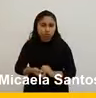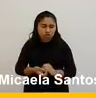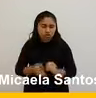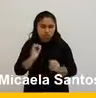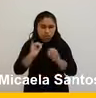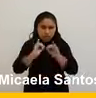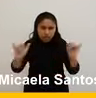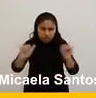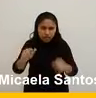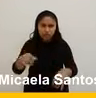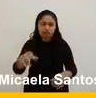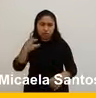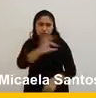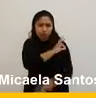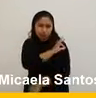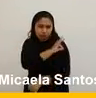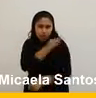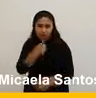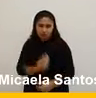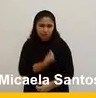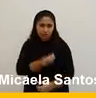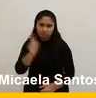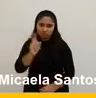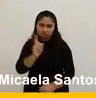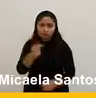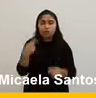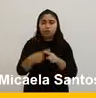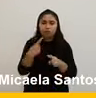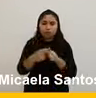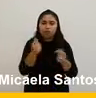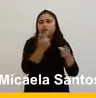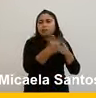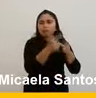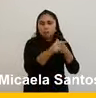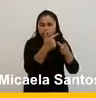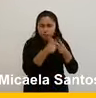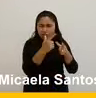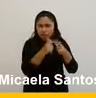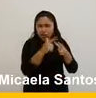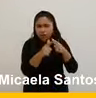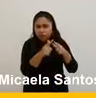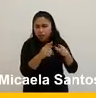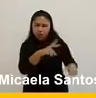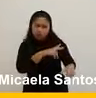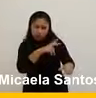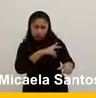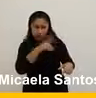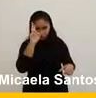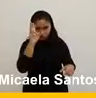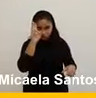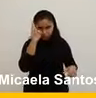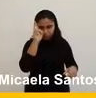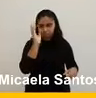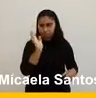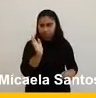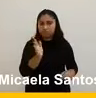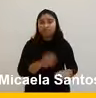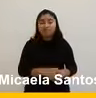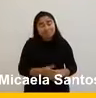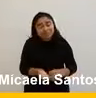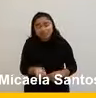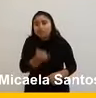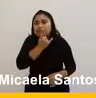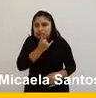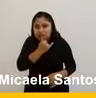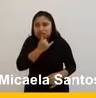aqui a ausência do senhor prefeito, informando que ele estava resolvendo problemas de ordem particulares.